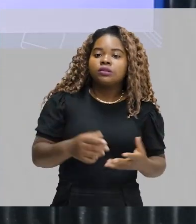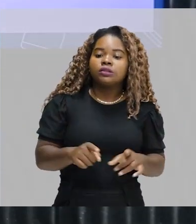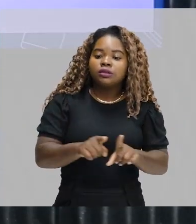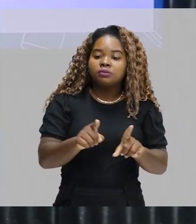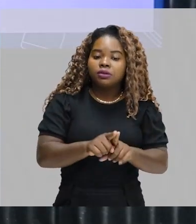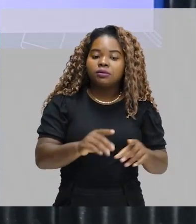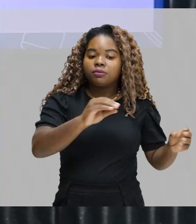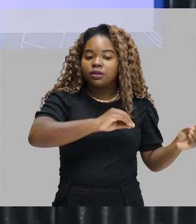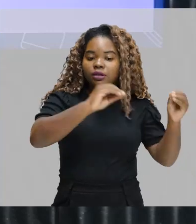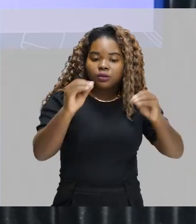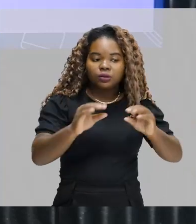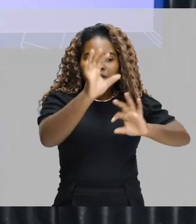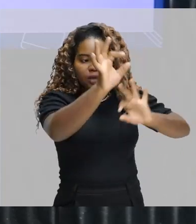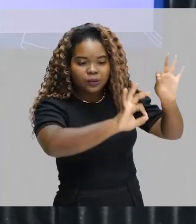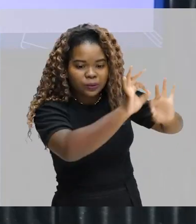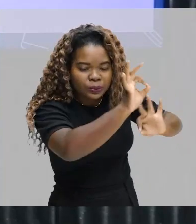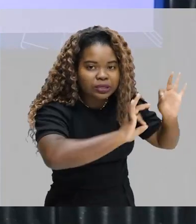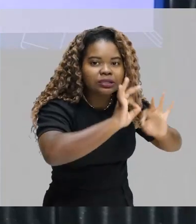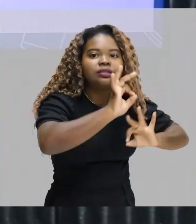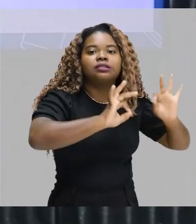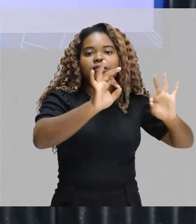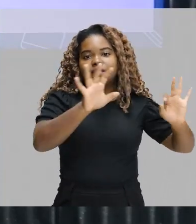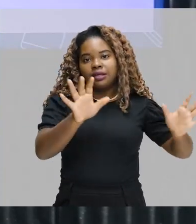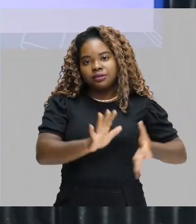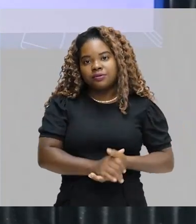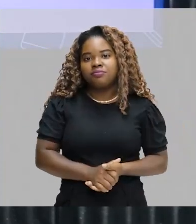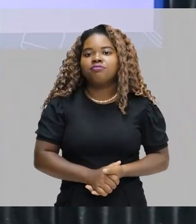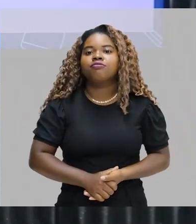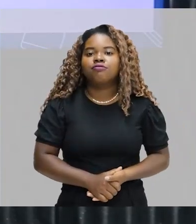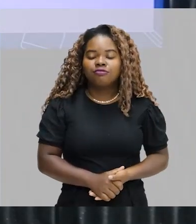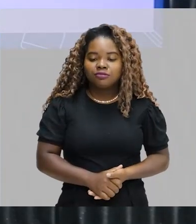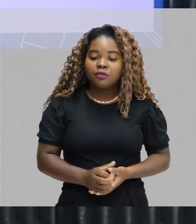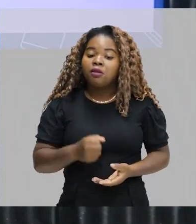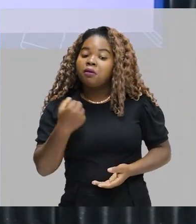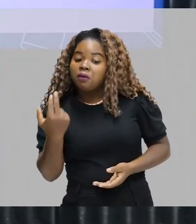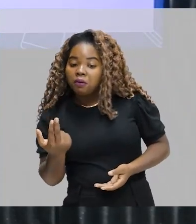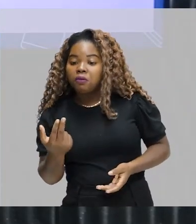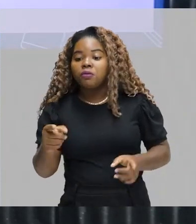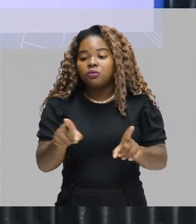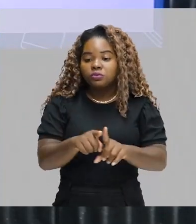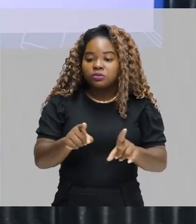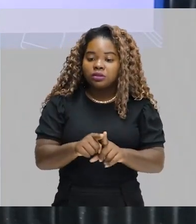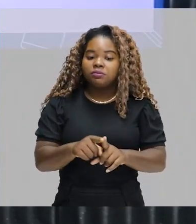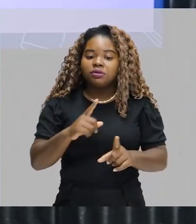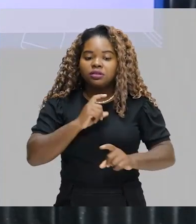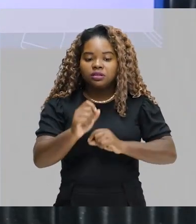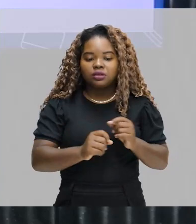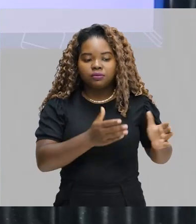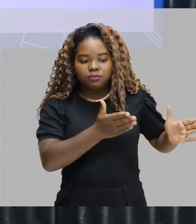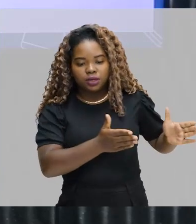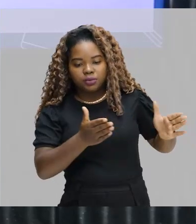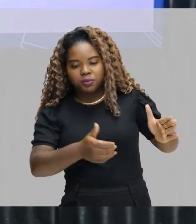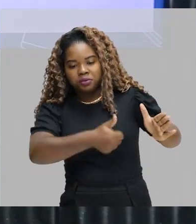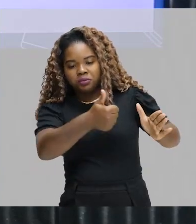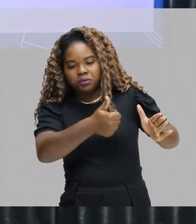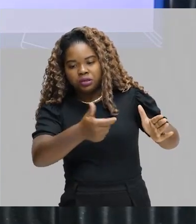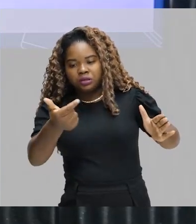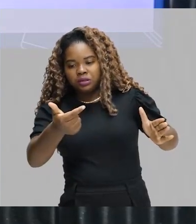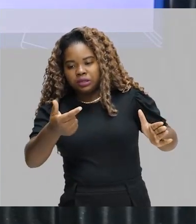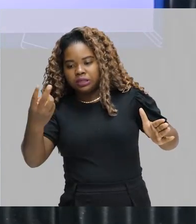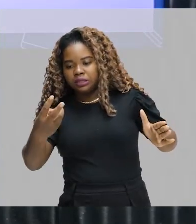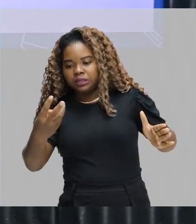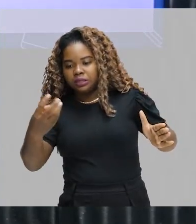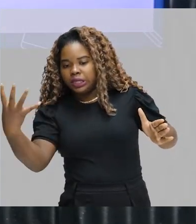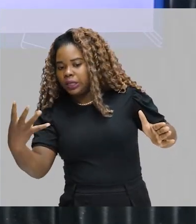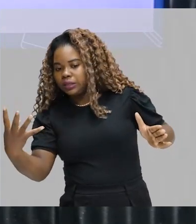colocar as coisas em ordem. Or sequence, ou estabelecer ou formar uma sequência. To identify